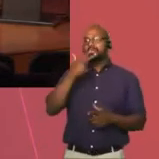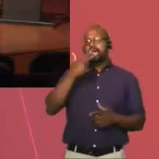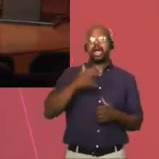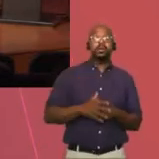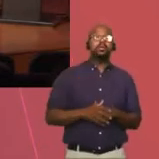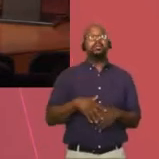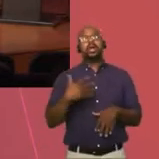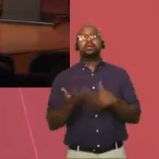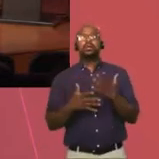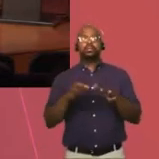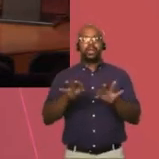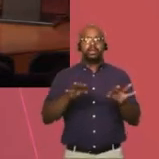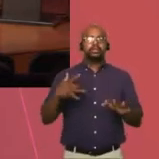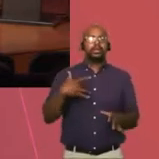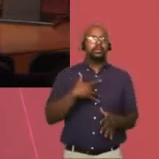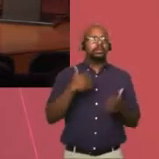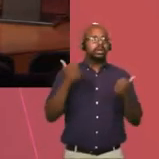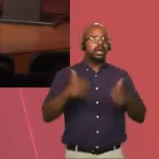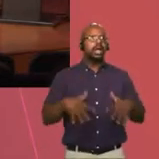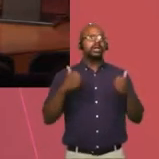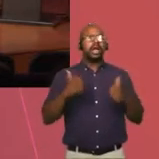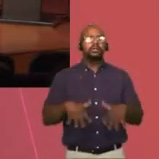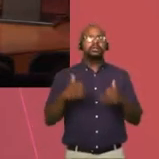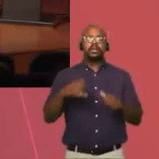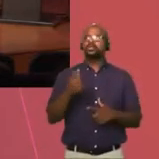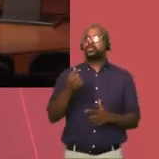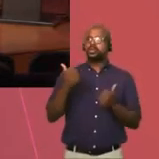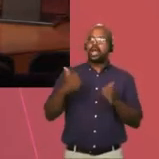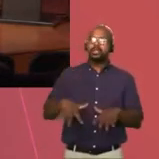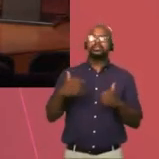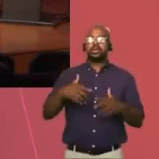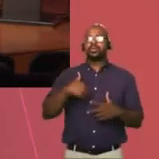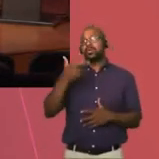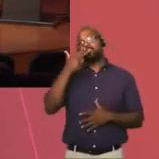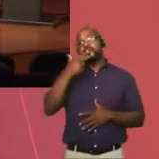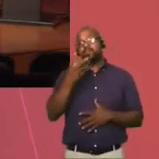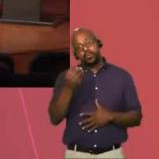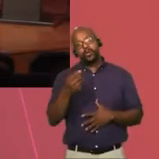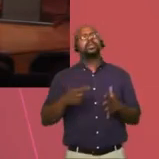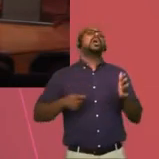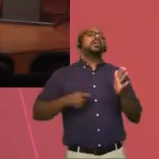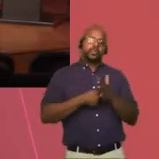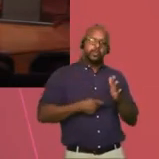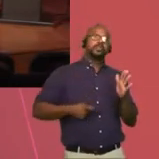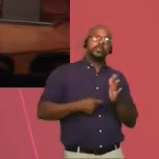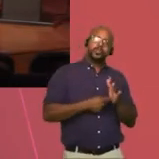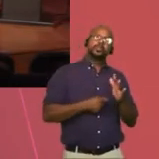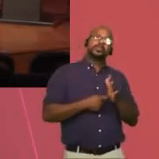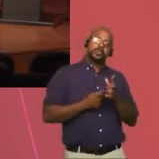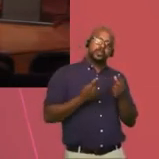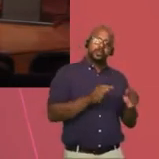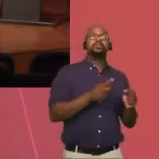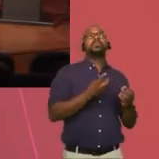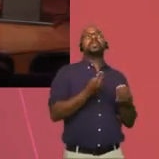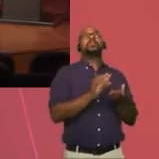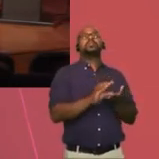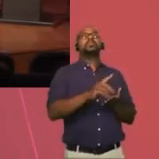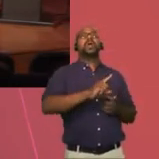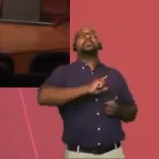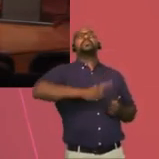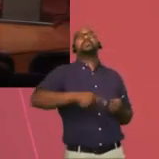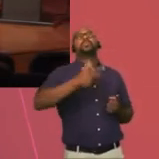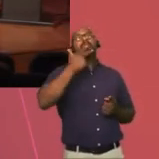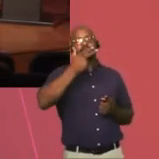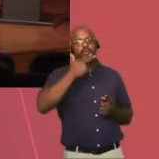e aí quando os planos de saúde começaram a ver que tavam perdendo o dinheiro porque as pessoas fumavam aí começaram a pressionar e a botar dinheiro para